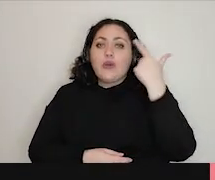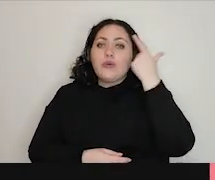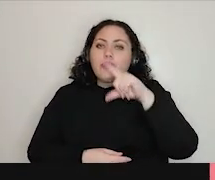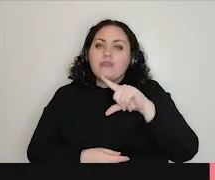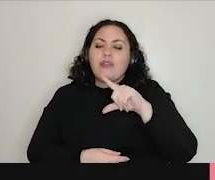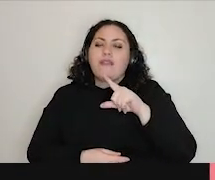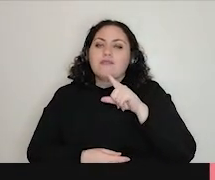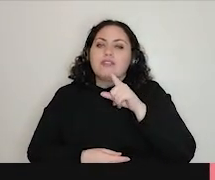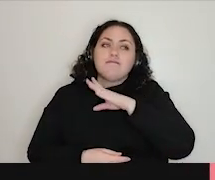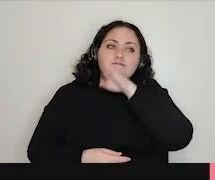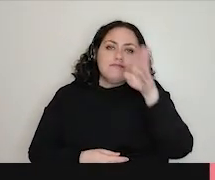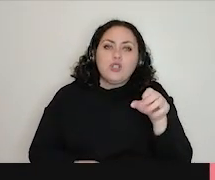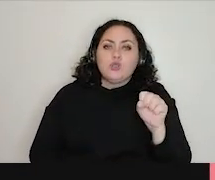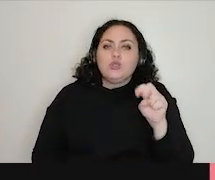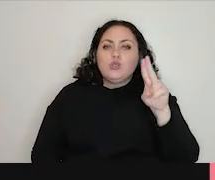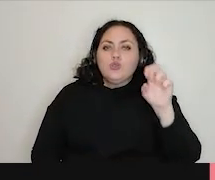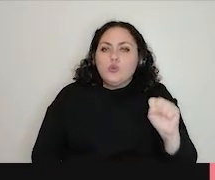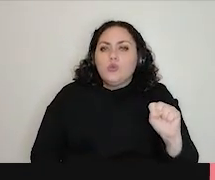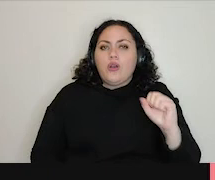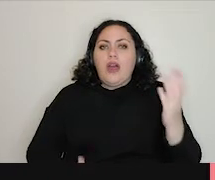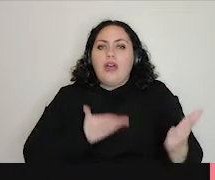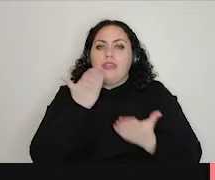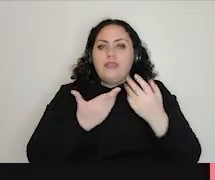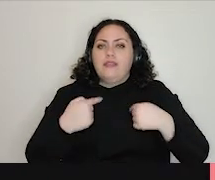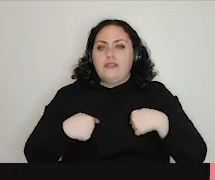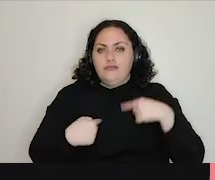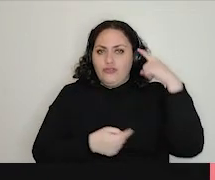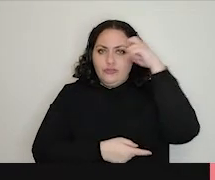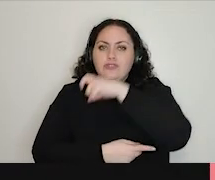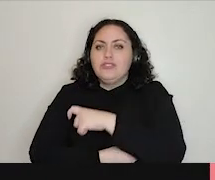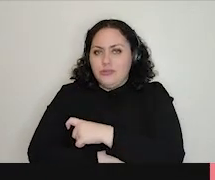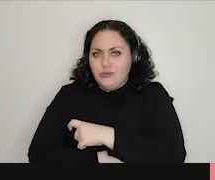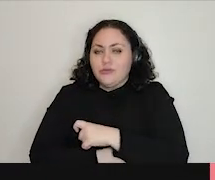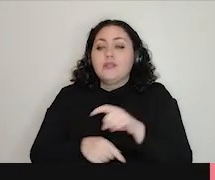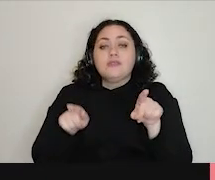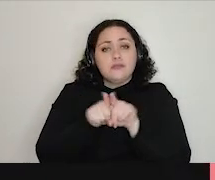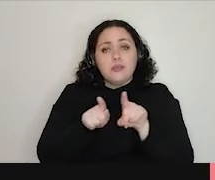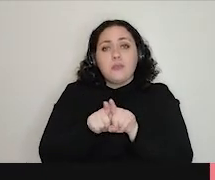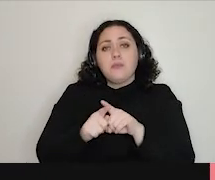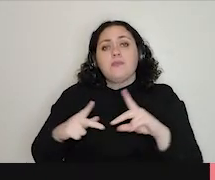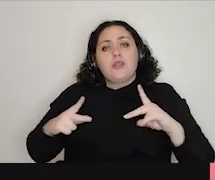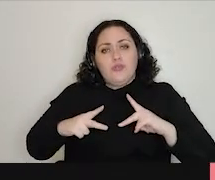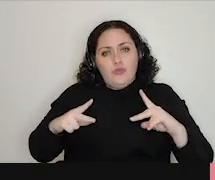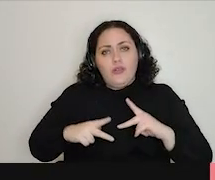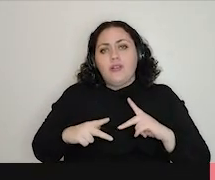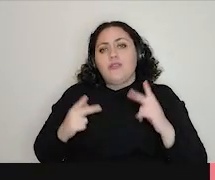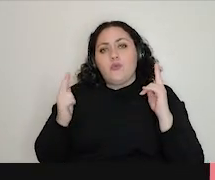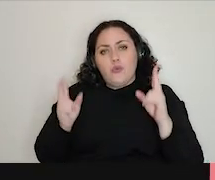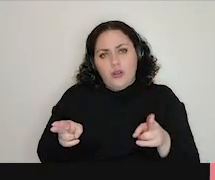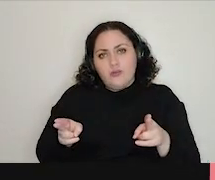SUS, né, em outro ponto, e também mesmo no particular, porque